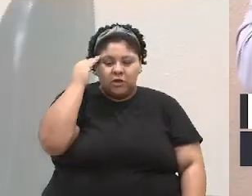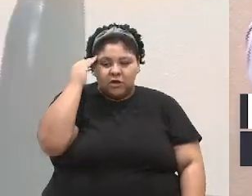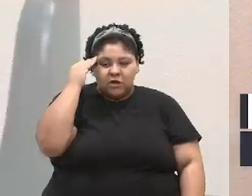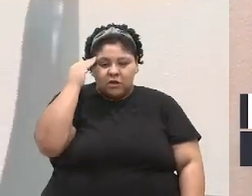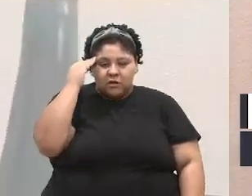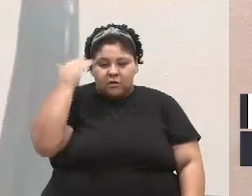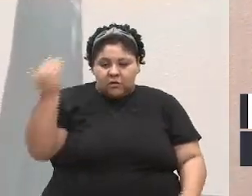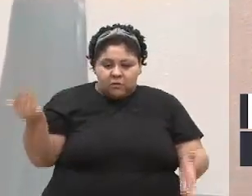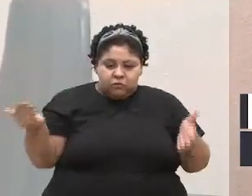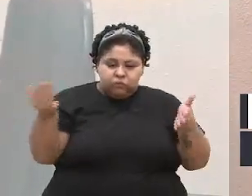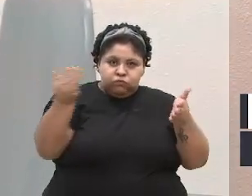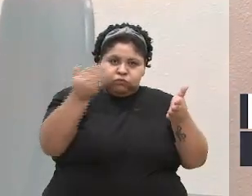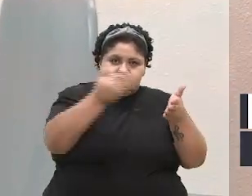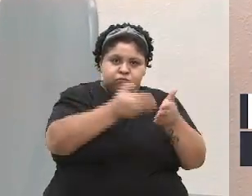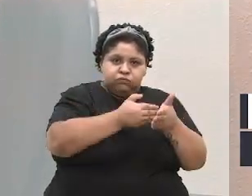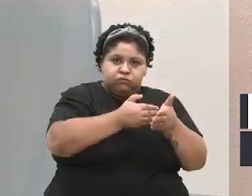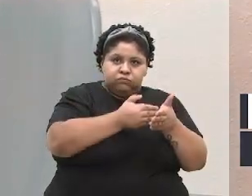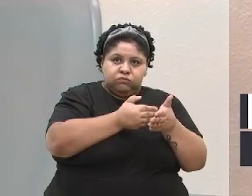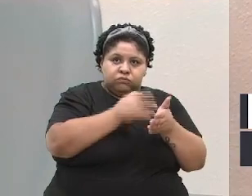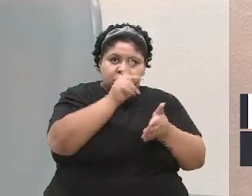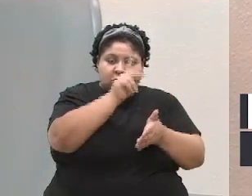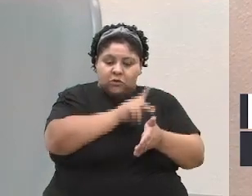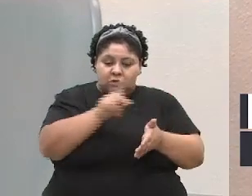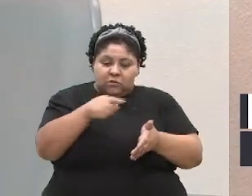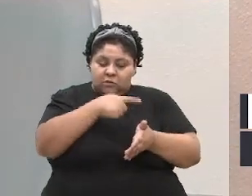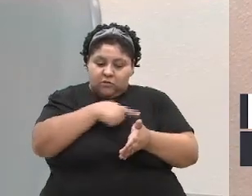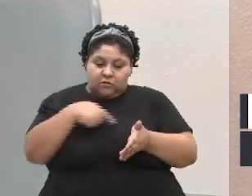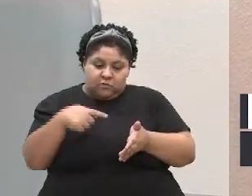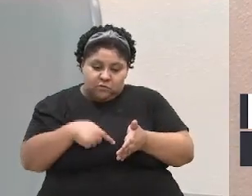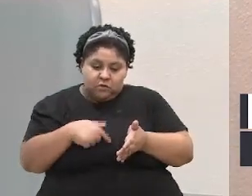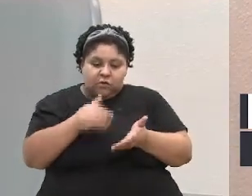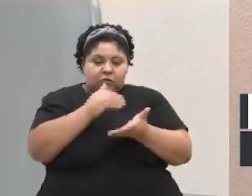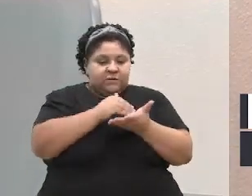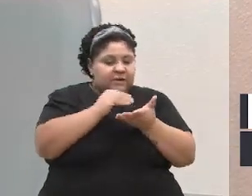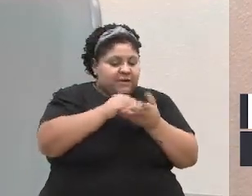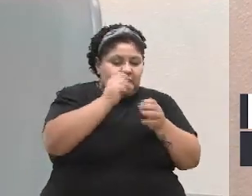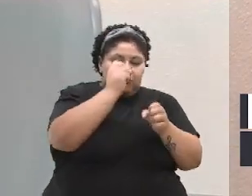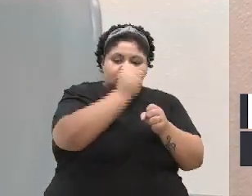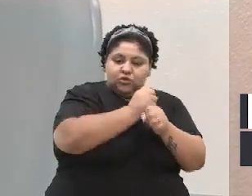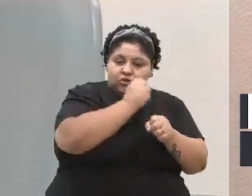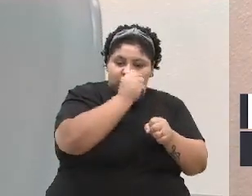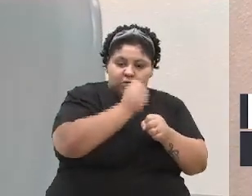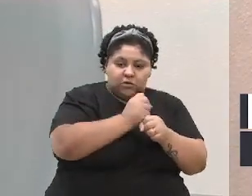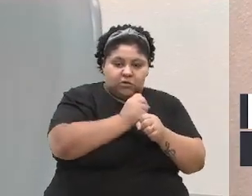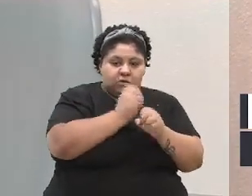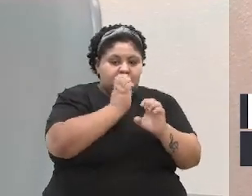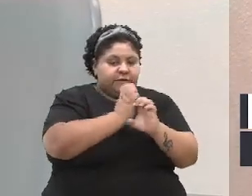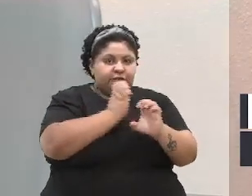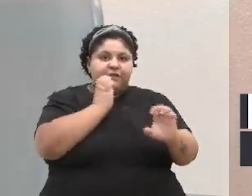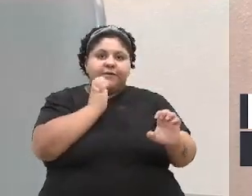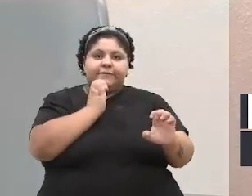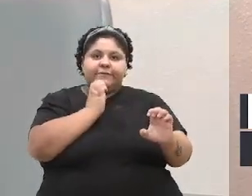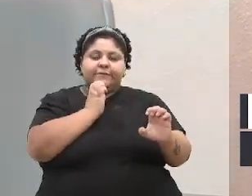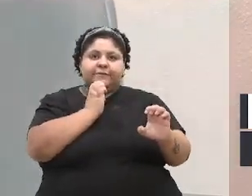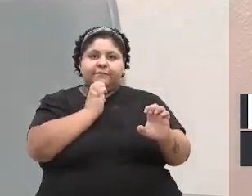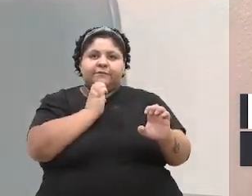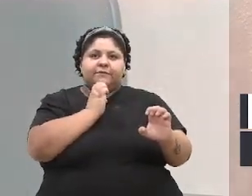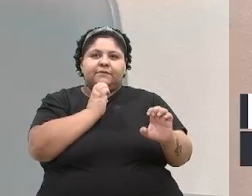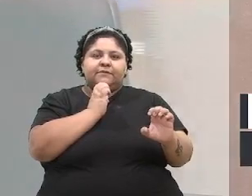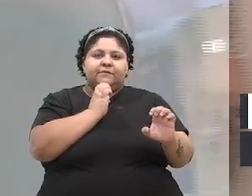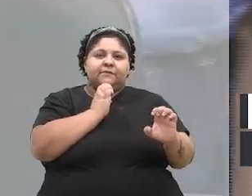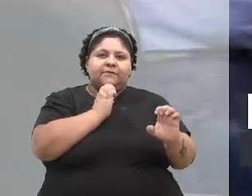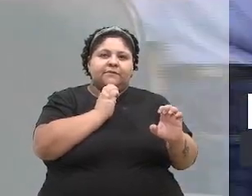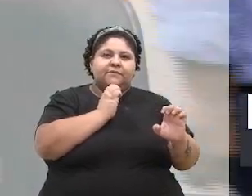vir, professor Zanquim, o secretário de obras, a engenheira que ela é servidora